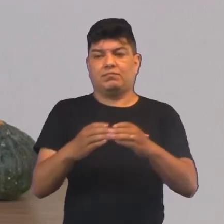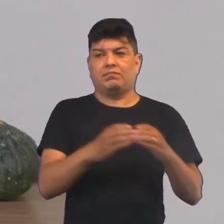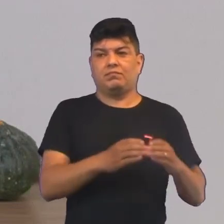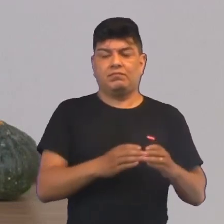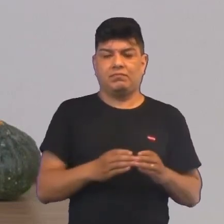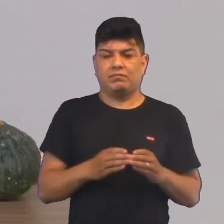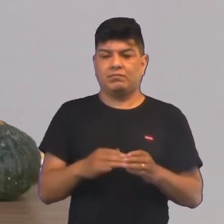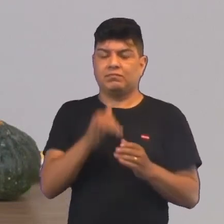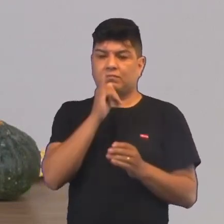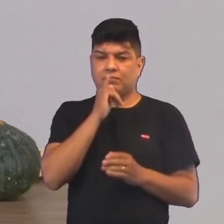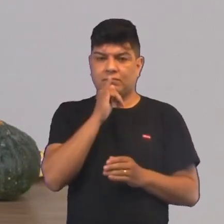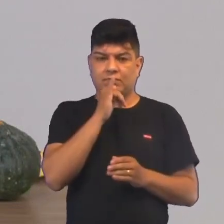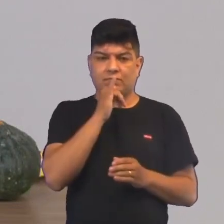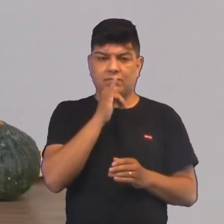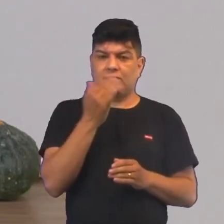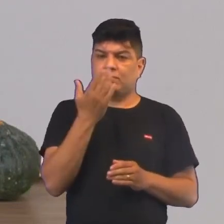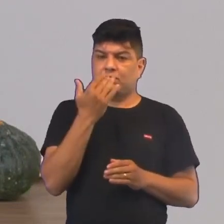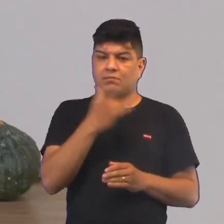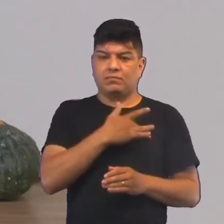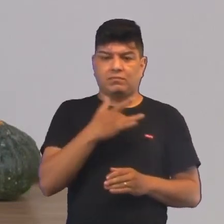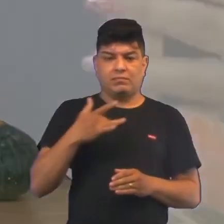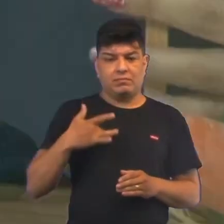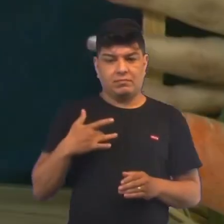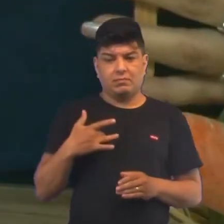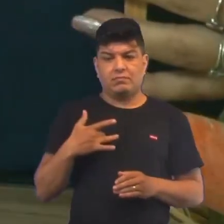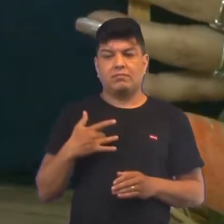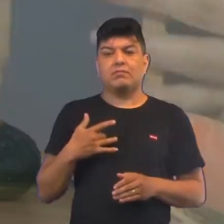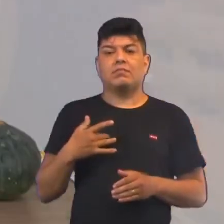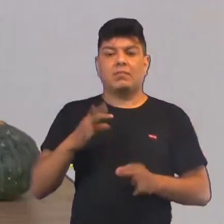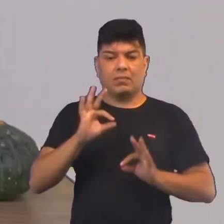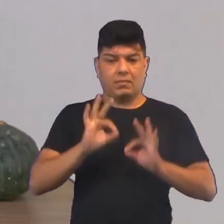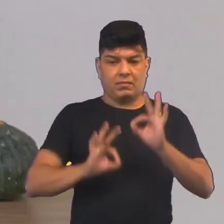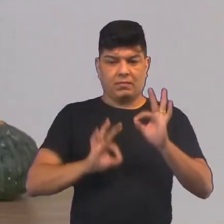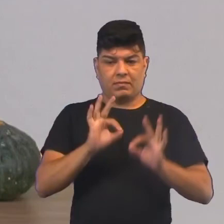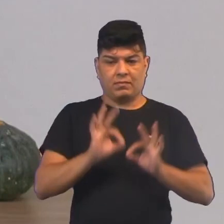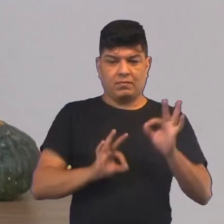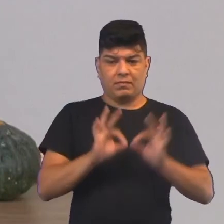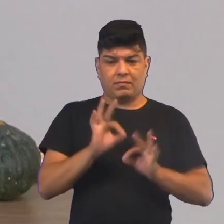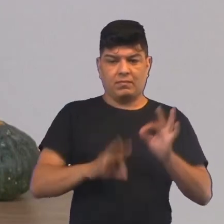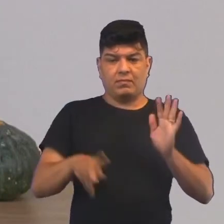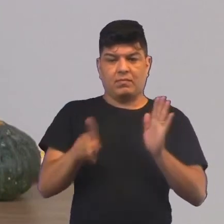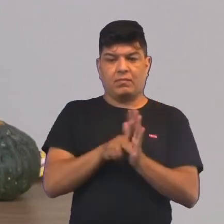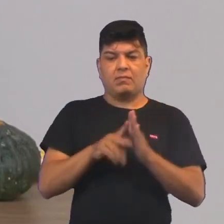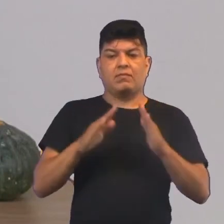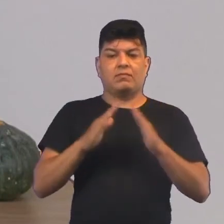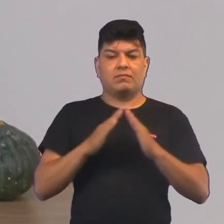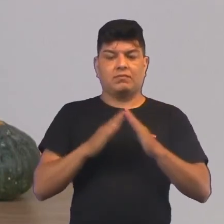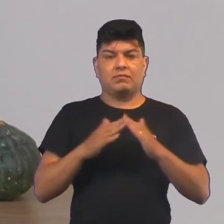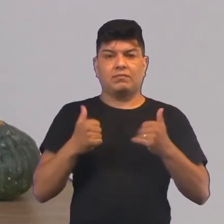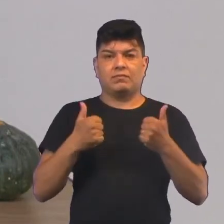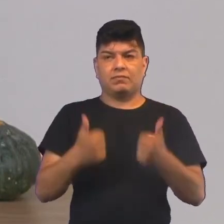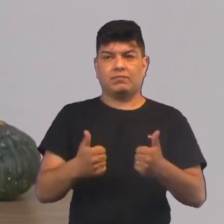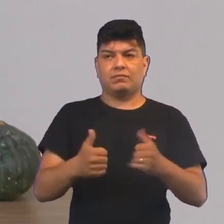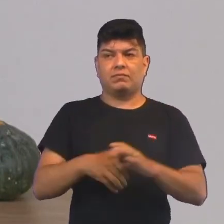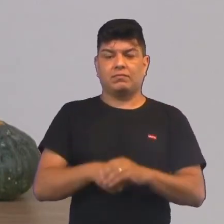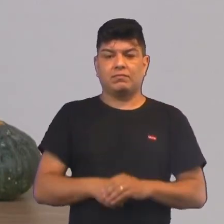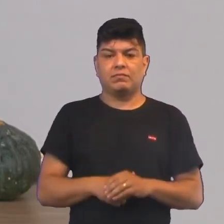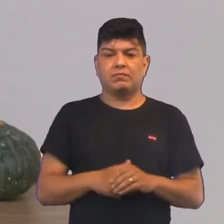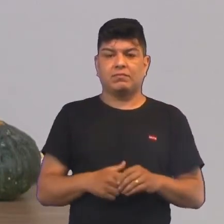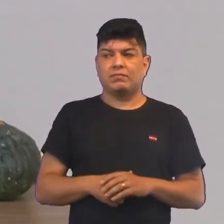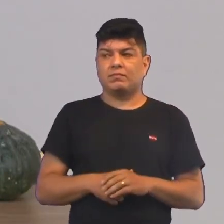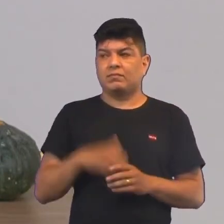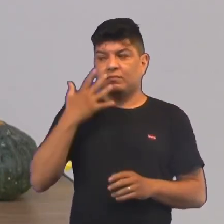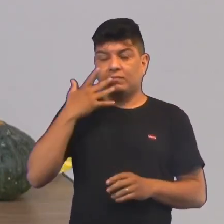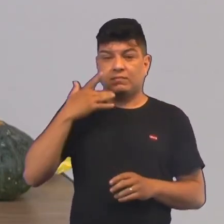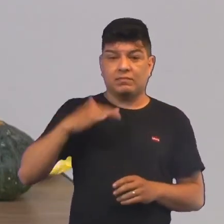fez é um exemplo de uma alimentação saudável. Ela mesma preparou a sopa em casa, certo? Muito